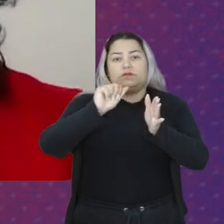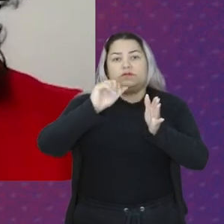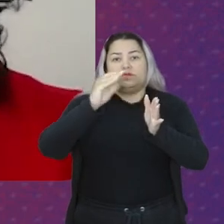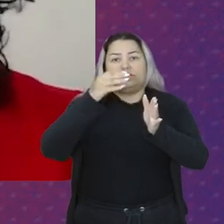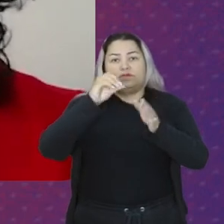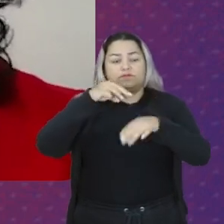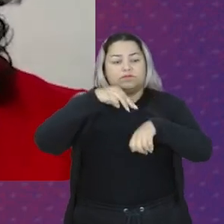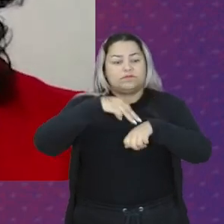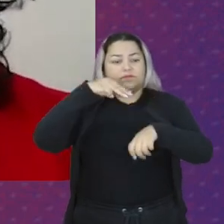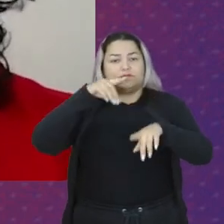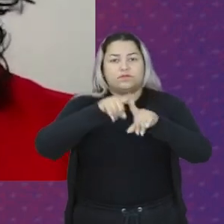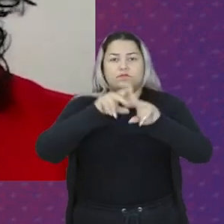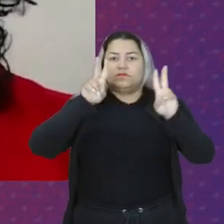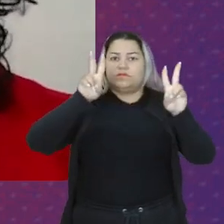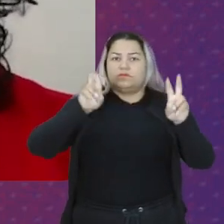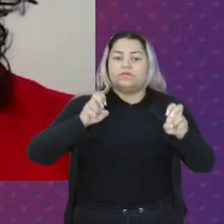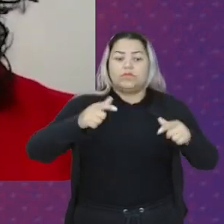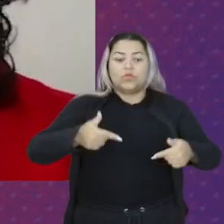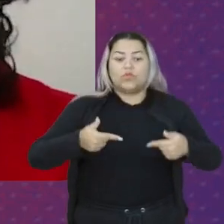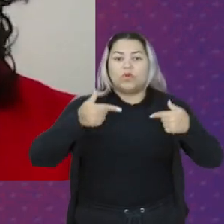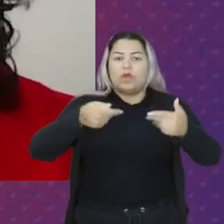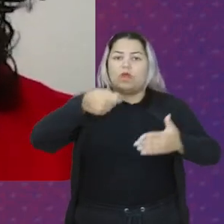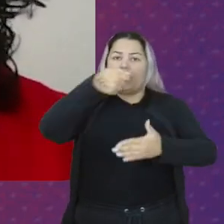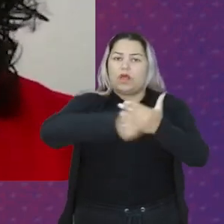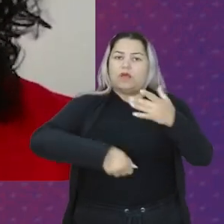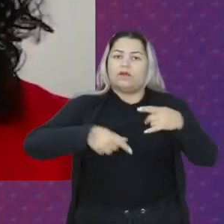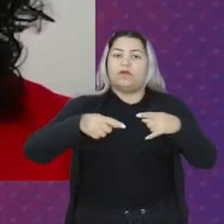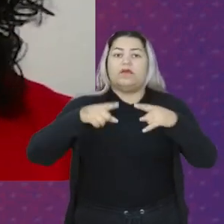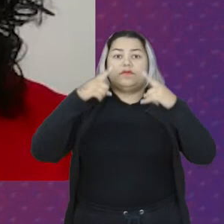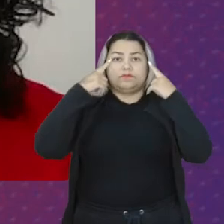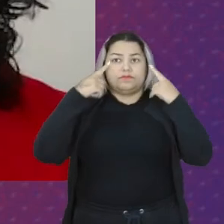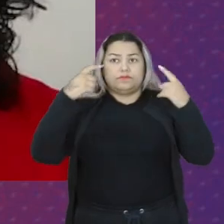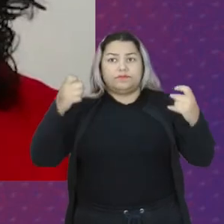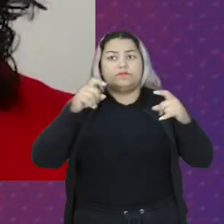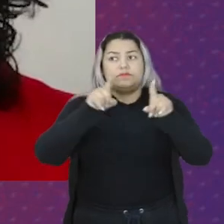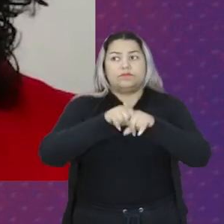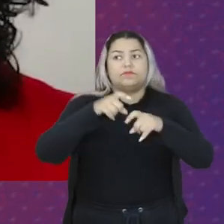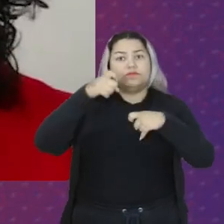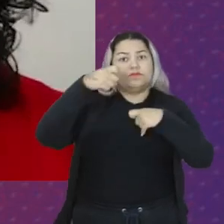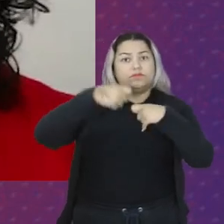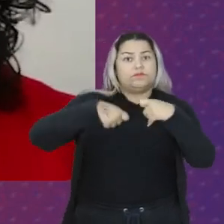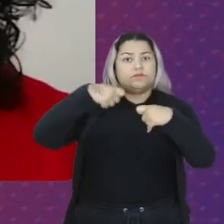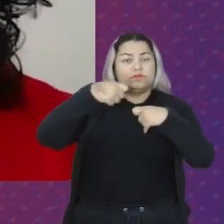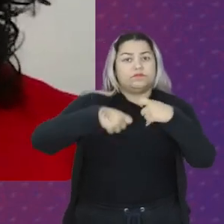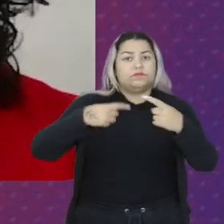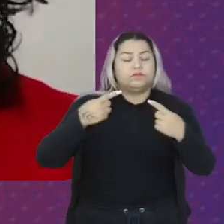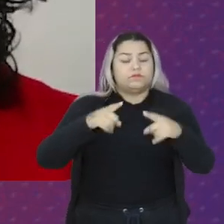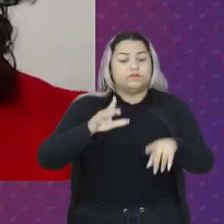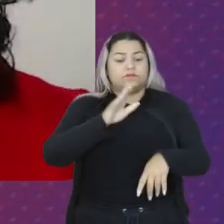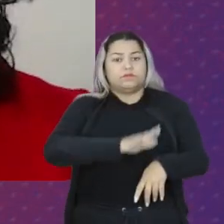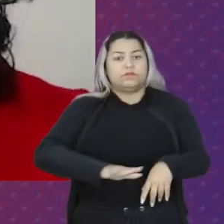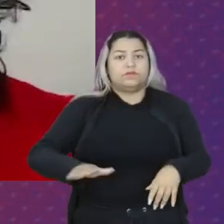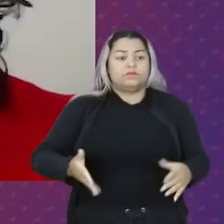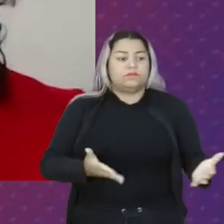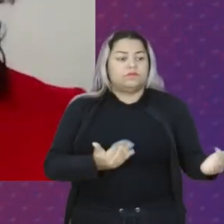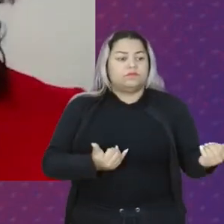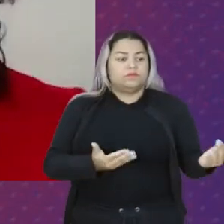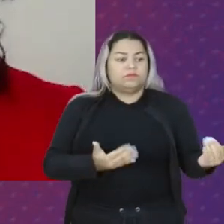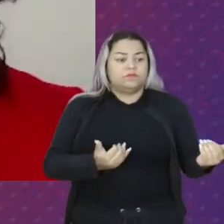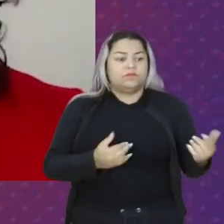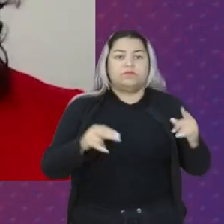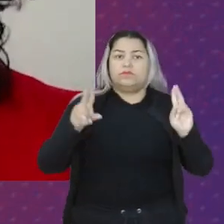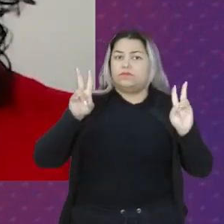sobre o tema do enfrentamento à violência sexual contra crianças e adolescentes. Um